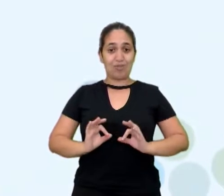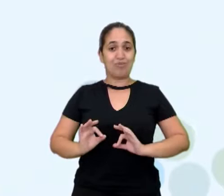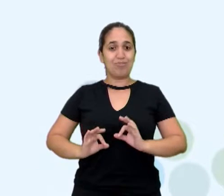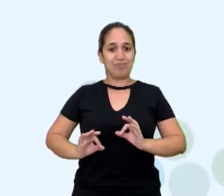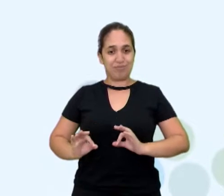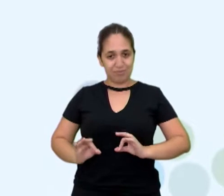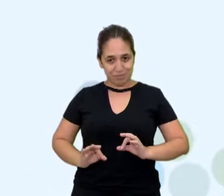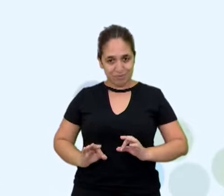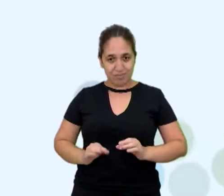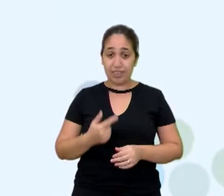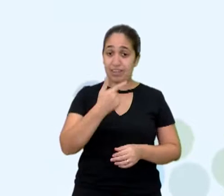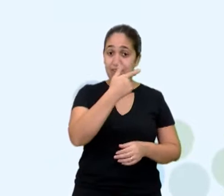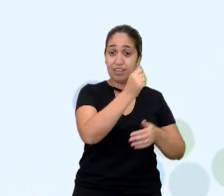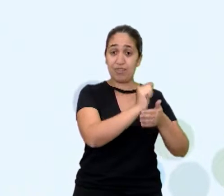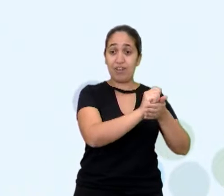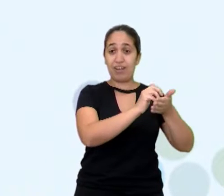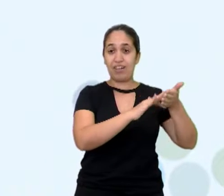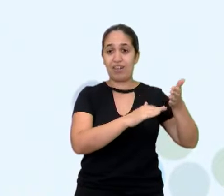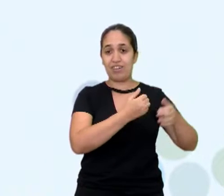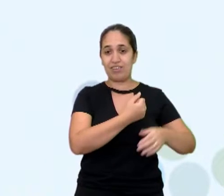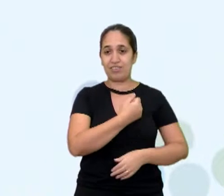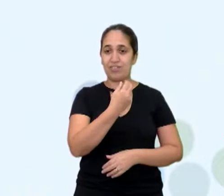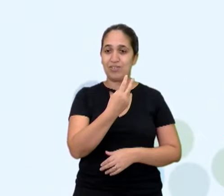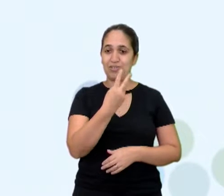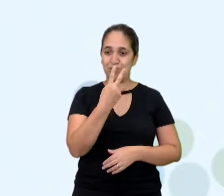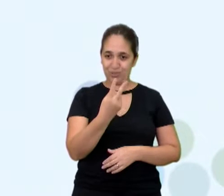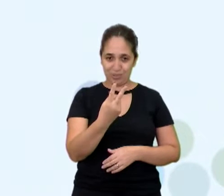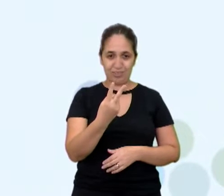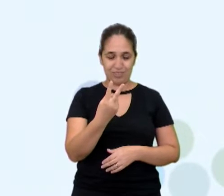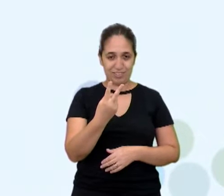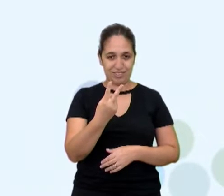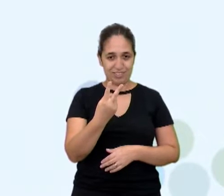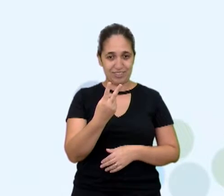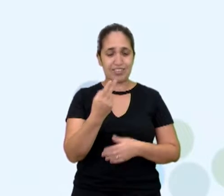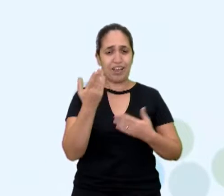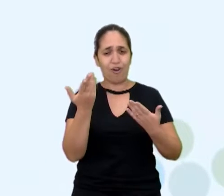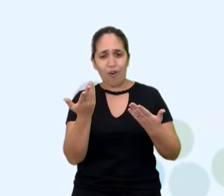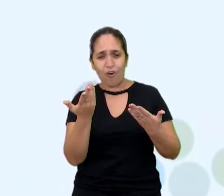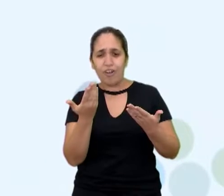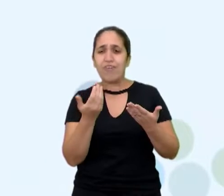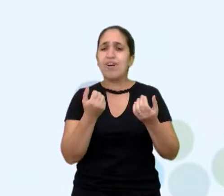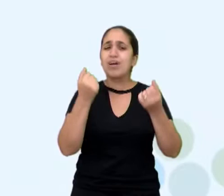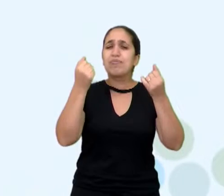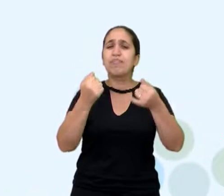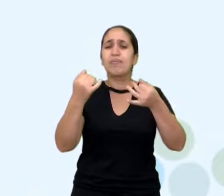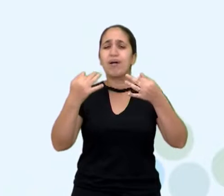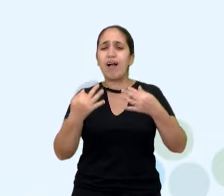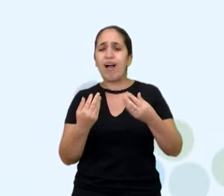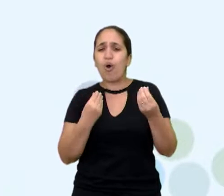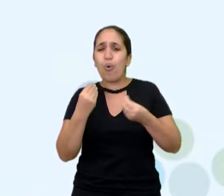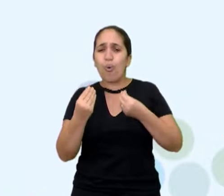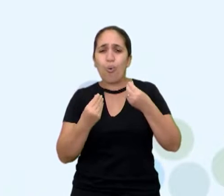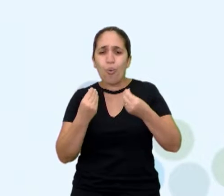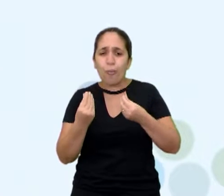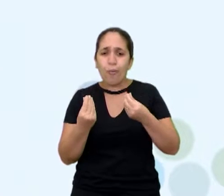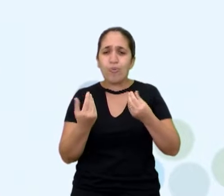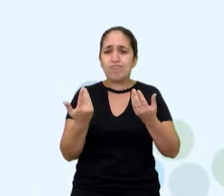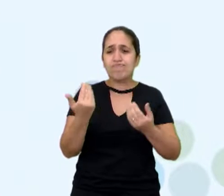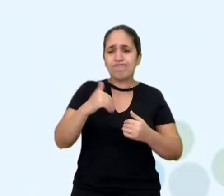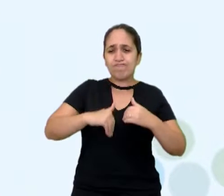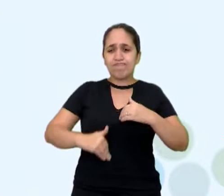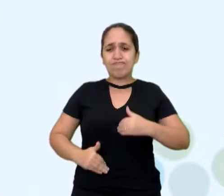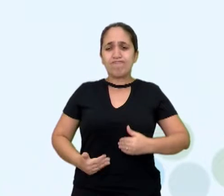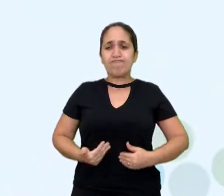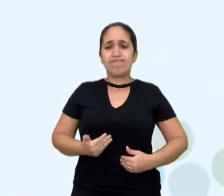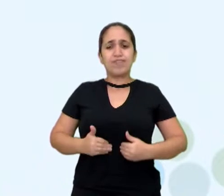gente está lá na atividade 2 e a gente vai falar um pouquinho mais a respeito então de como acontece aí a regulação da